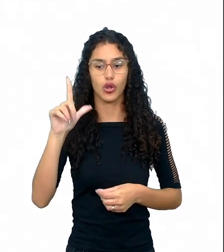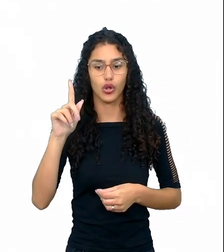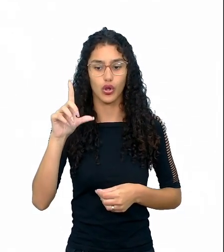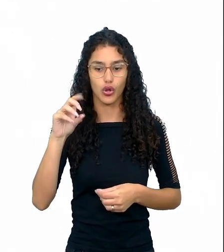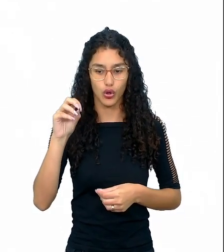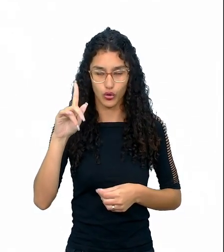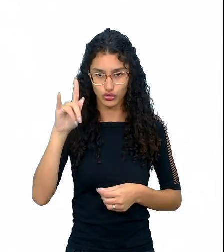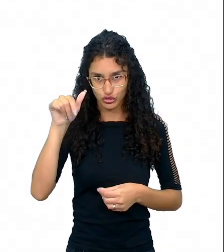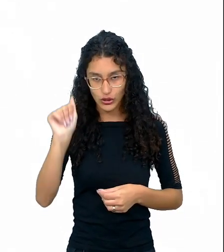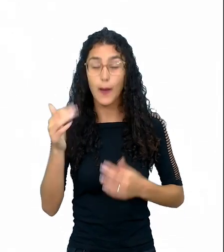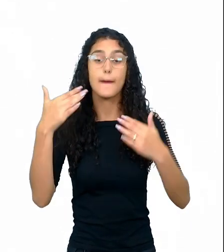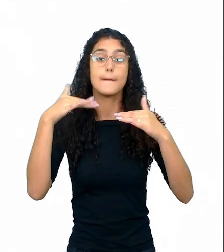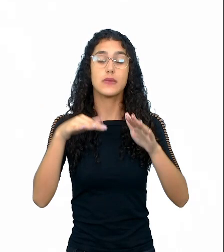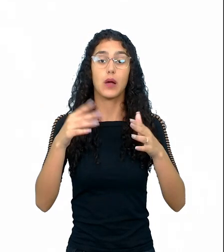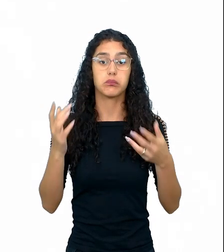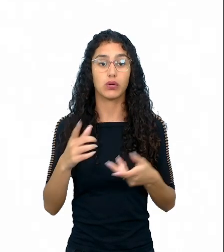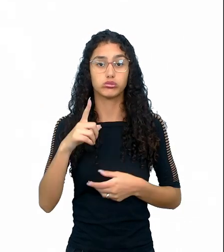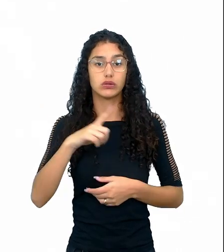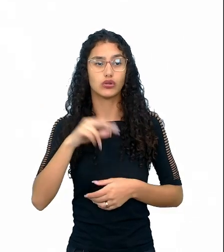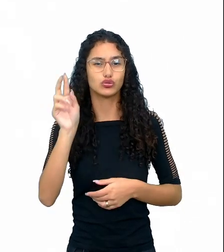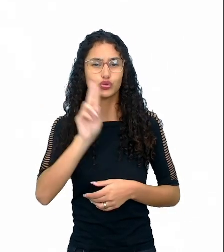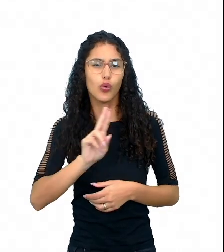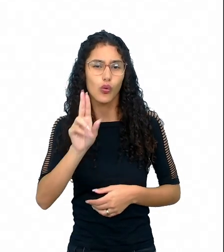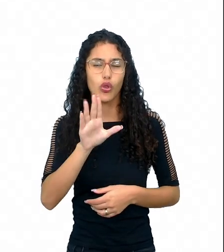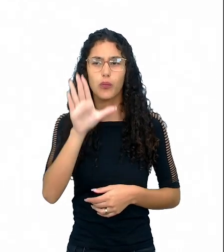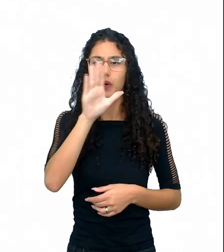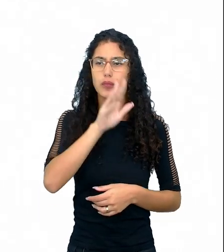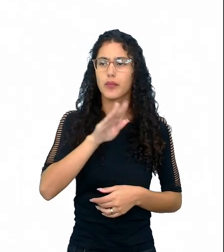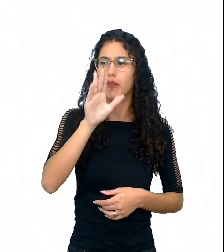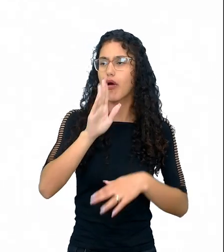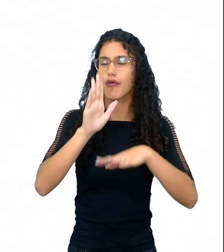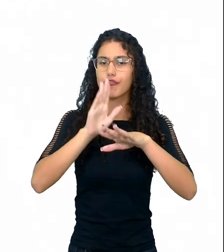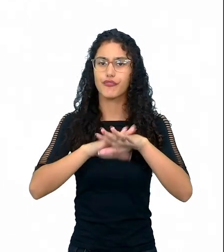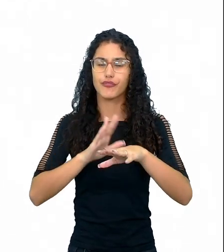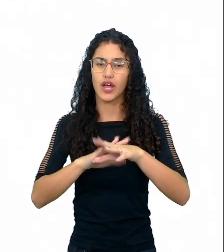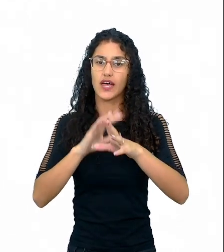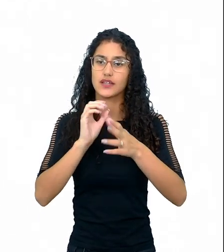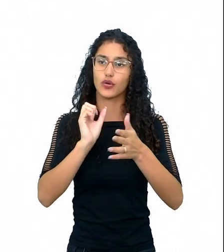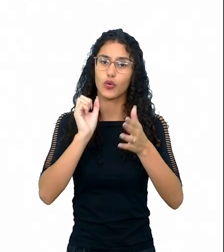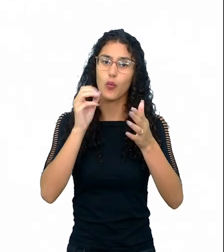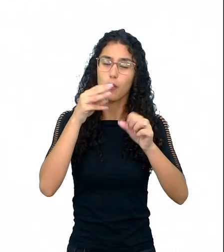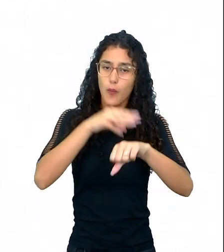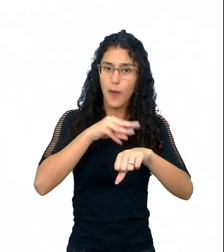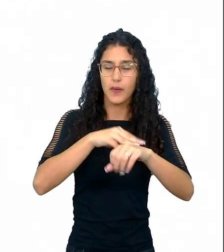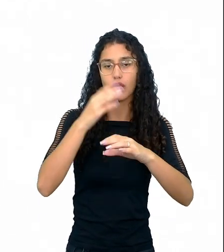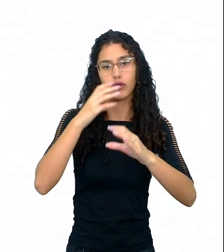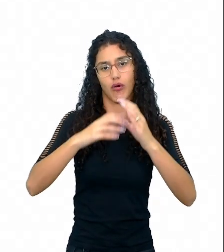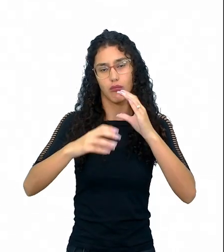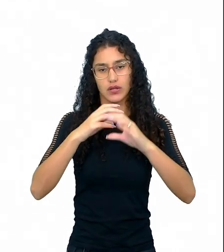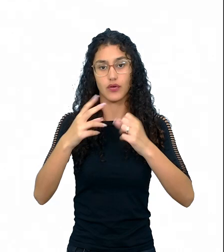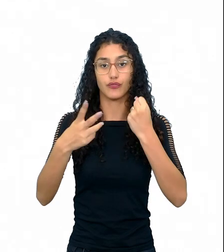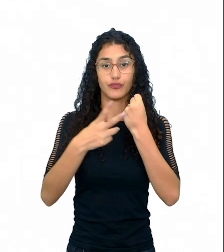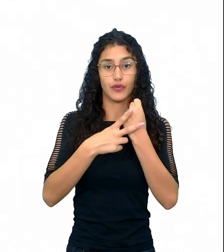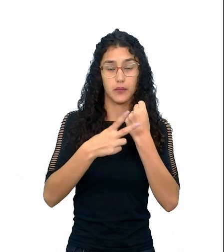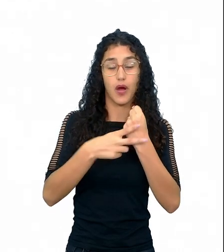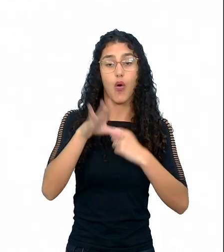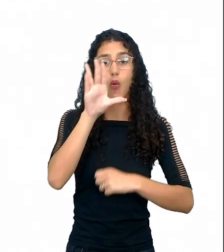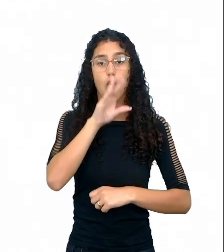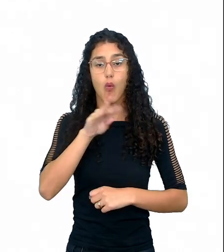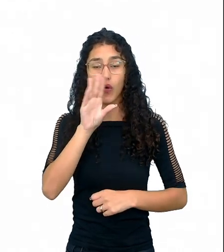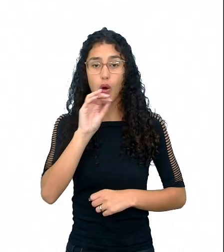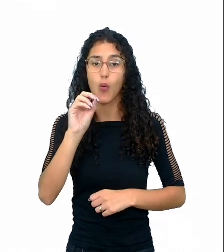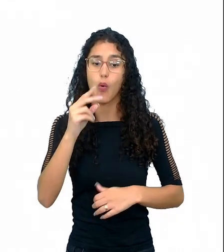as manifestações de usos que os falantes fazem no ato comunicativo verbal, oral